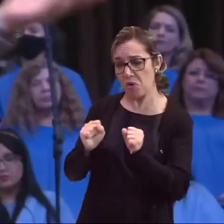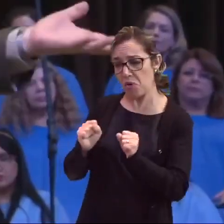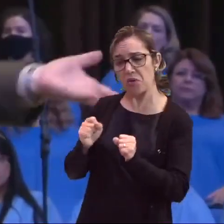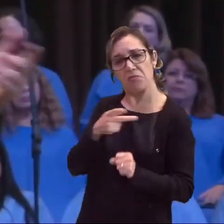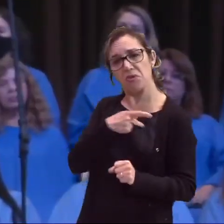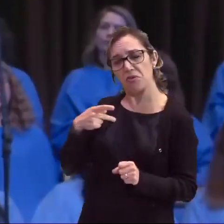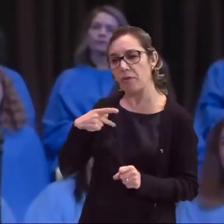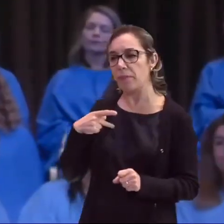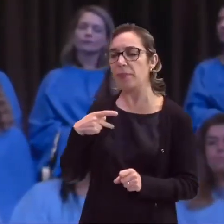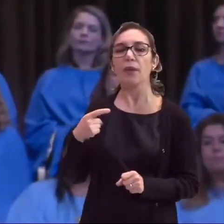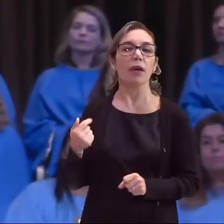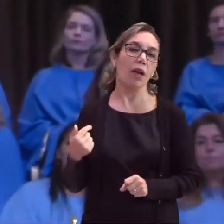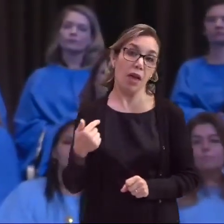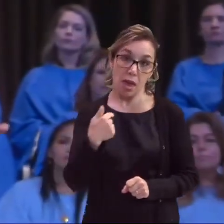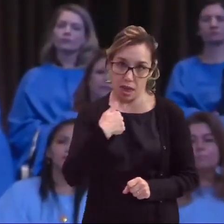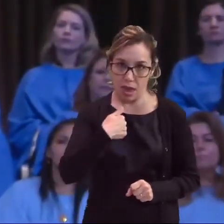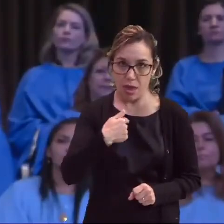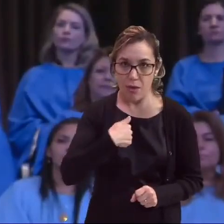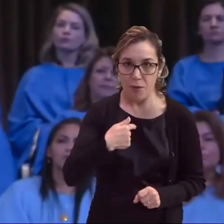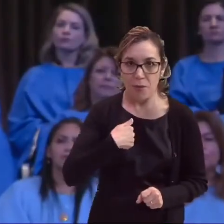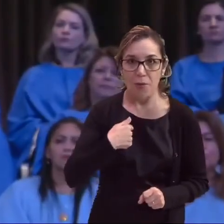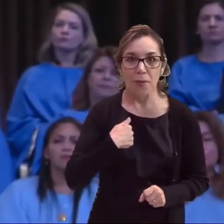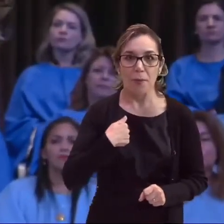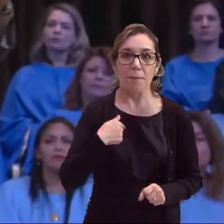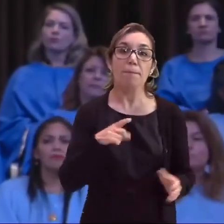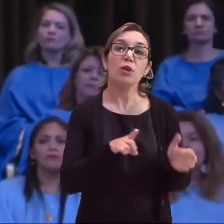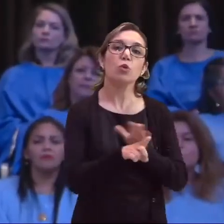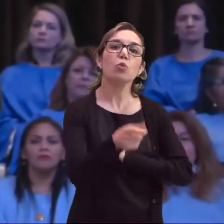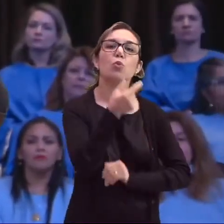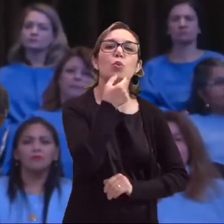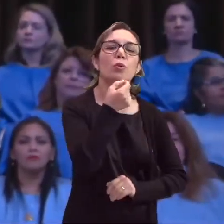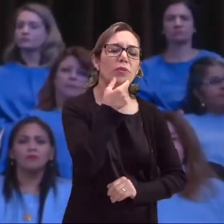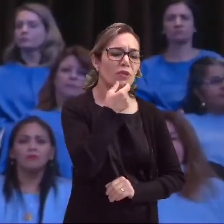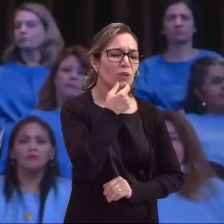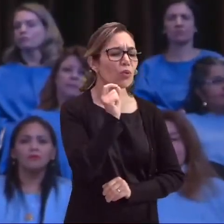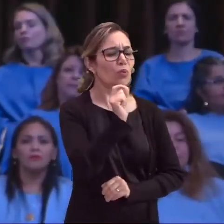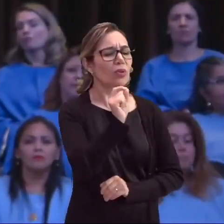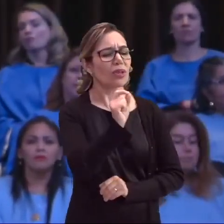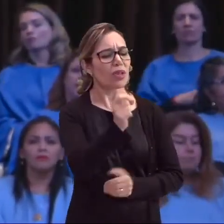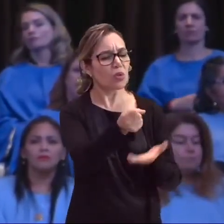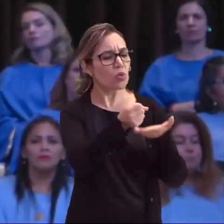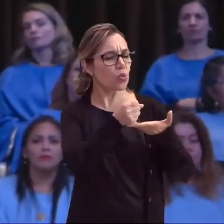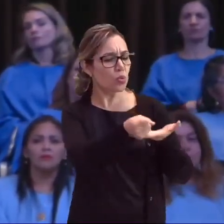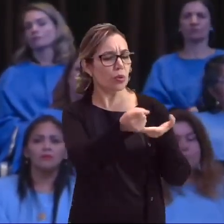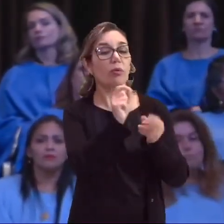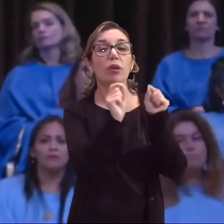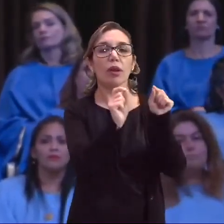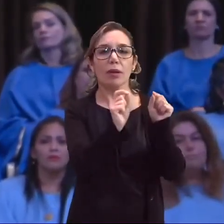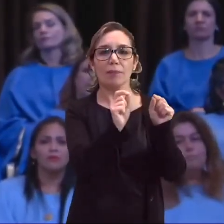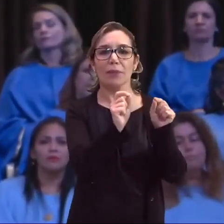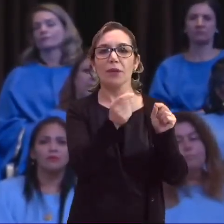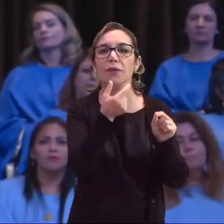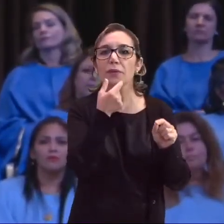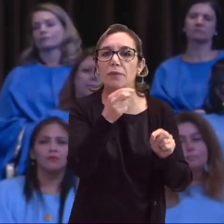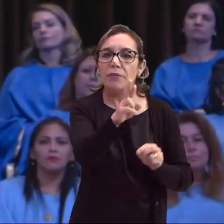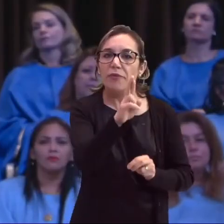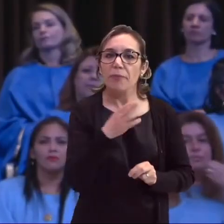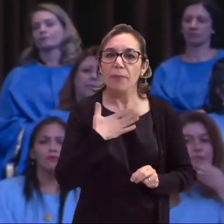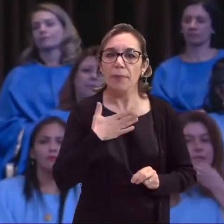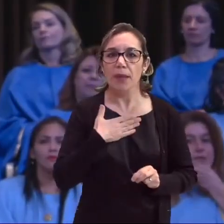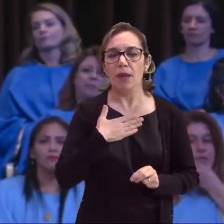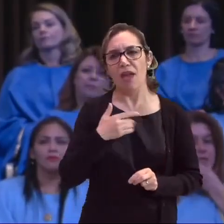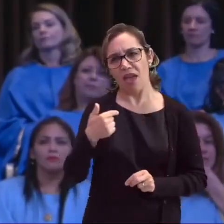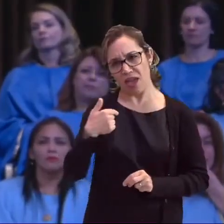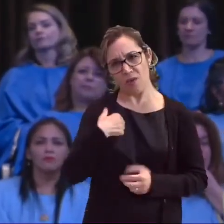aquele senhor que que eu posso ajudar ele foi a senhora postou eu vim aqui para o senhor me ensinar uma oração poderosa Oi